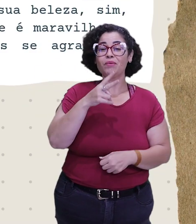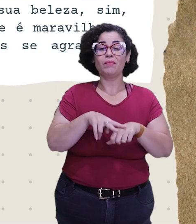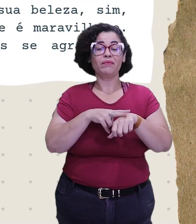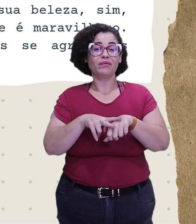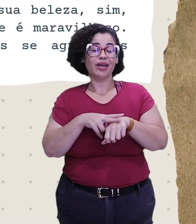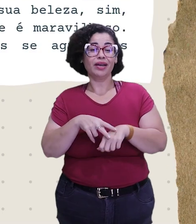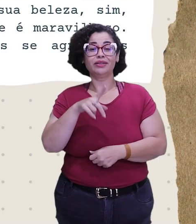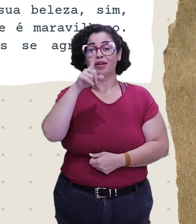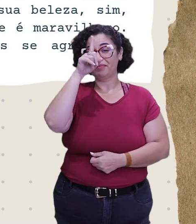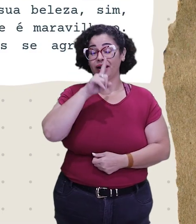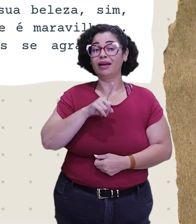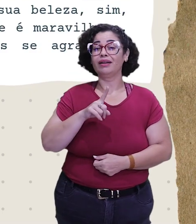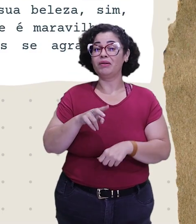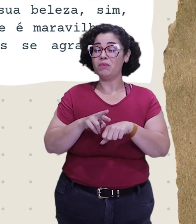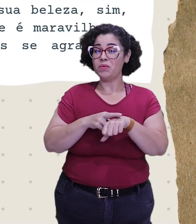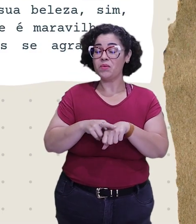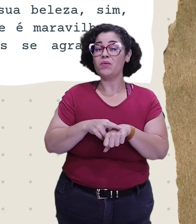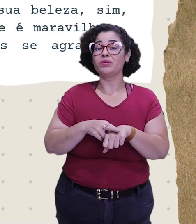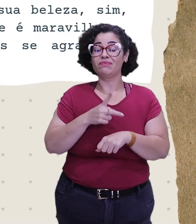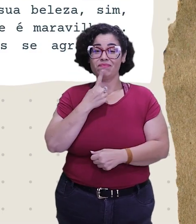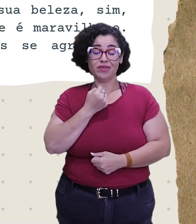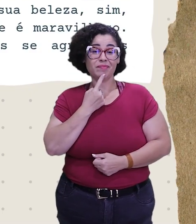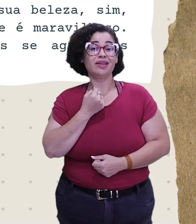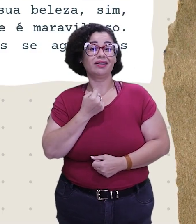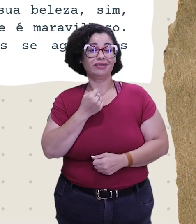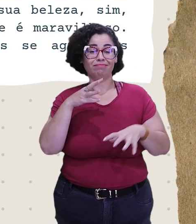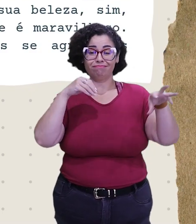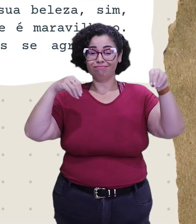verdes, amarelas, roxas, vermelhas.